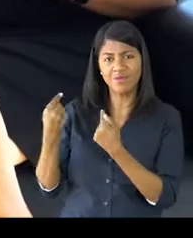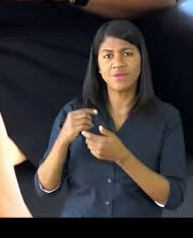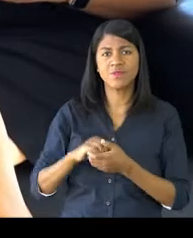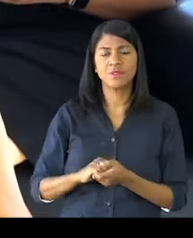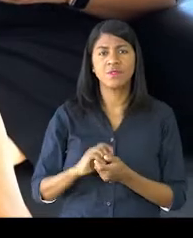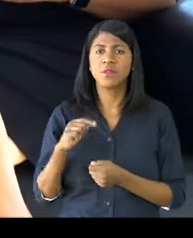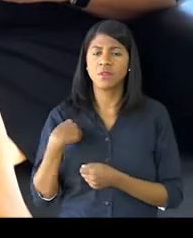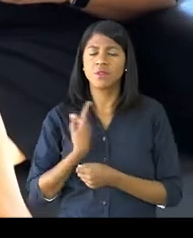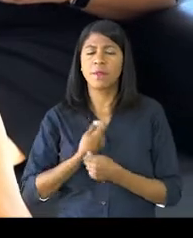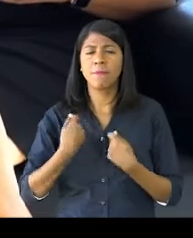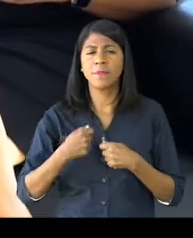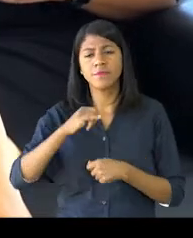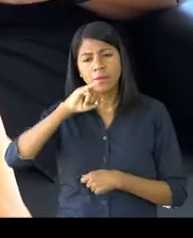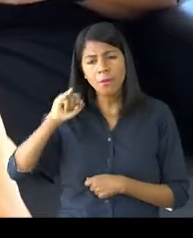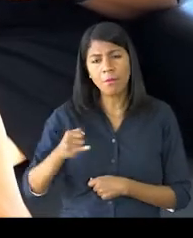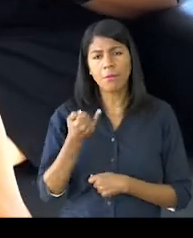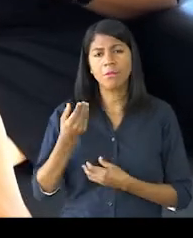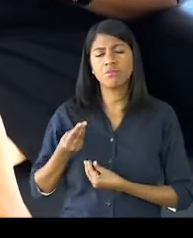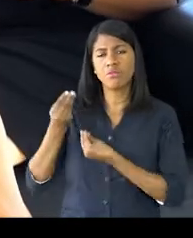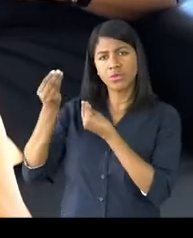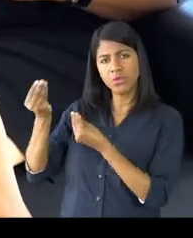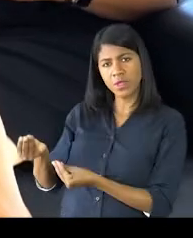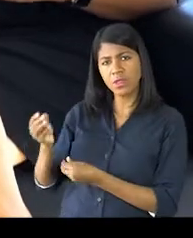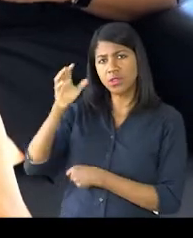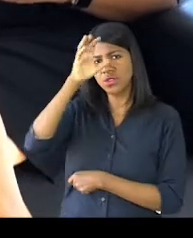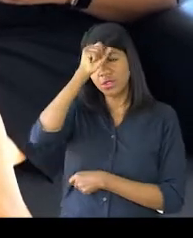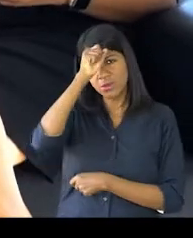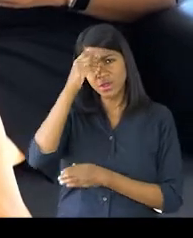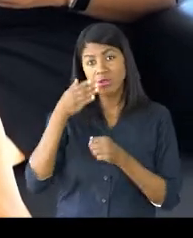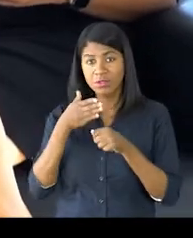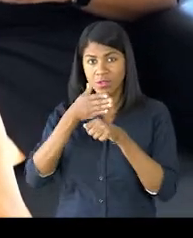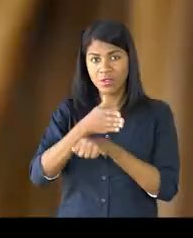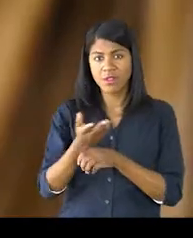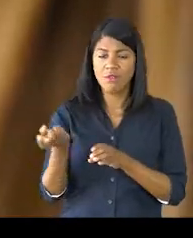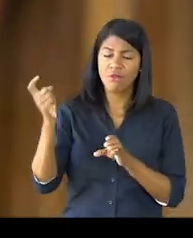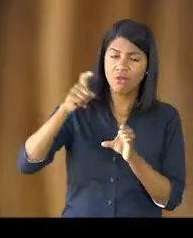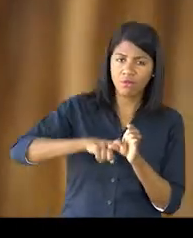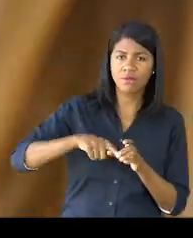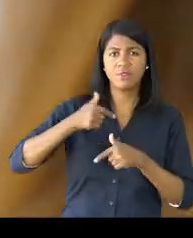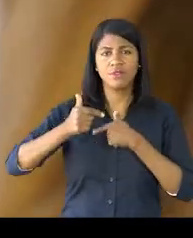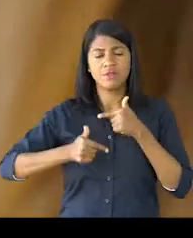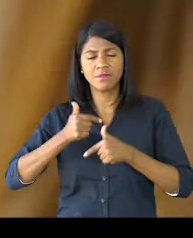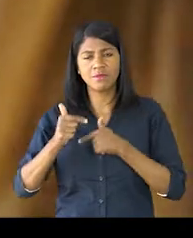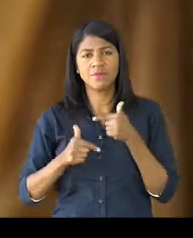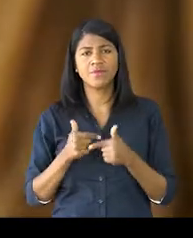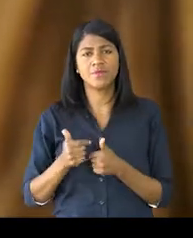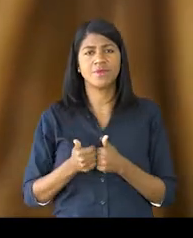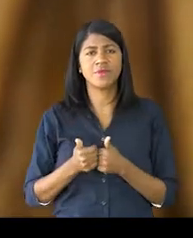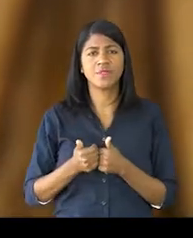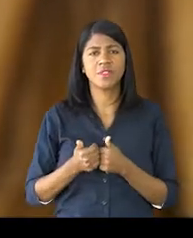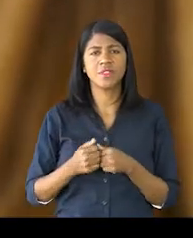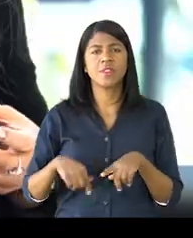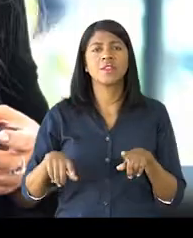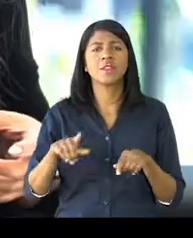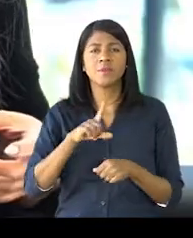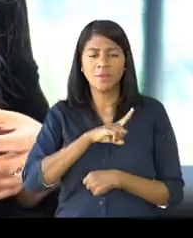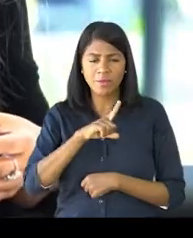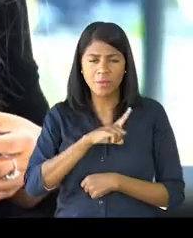nós precisamos dar a ela uma oportunidade de aprender, de entrar ou de voltar para o mercado de